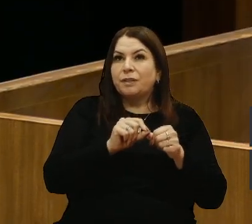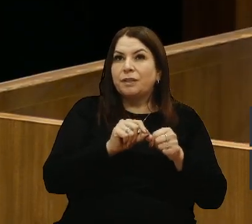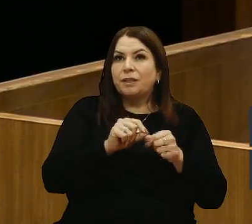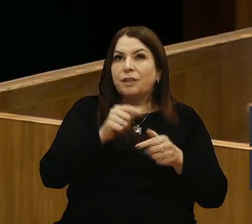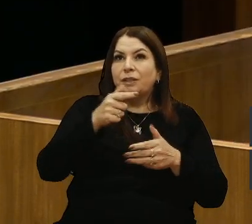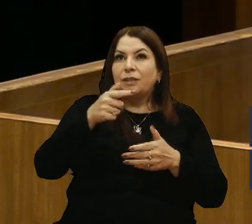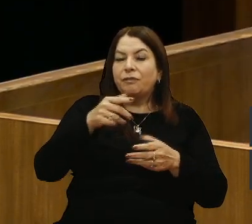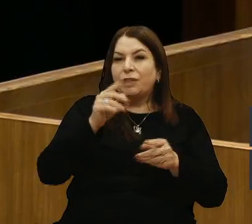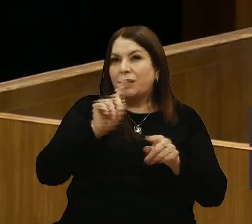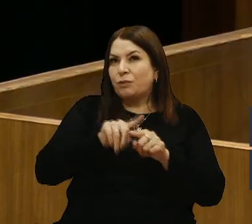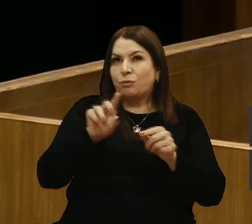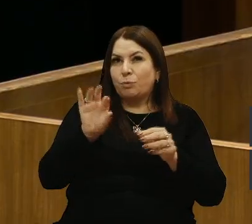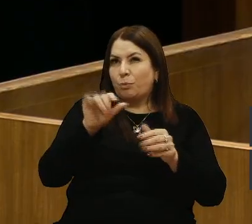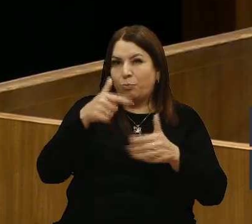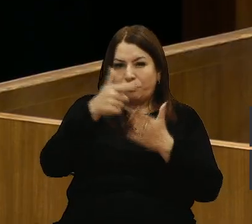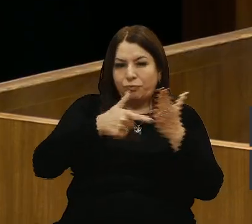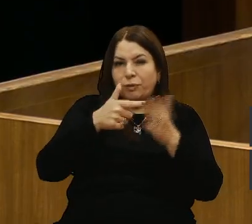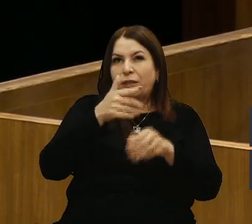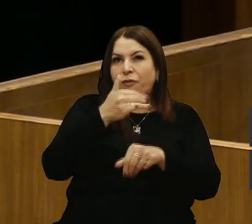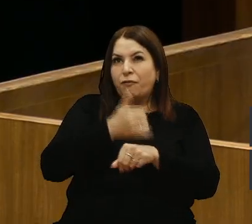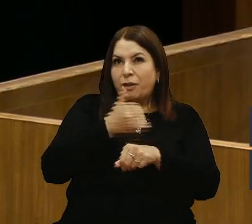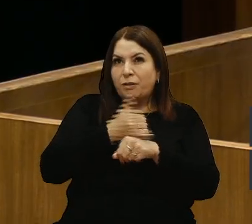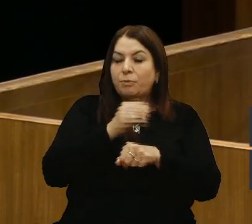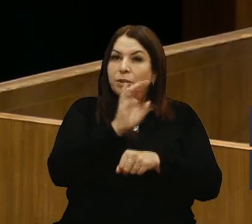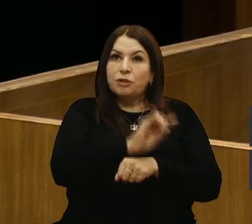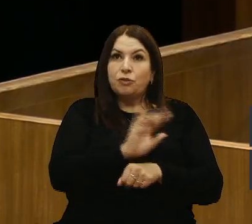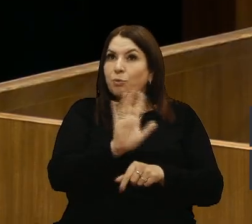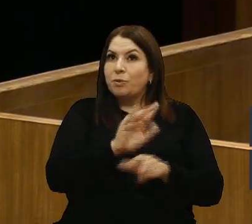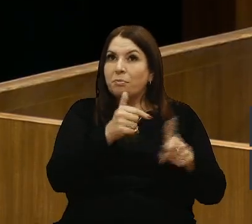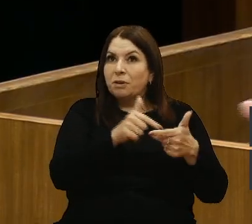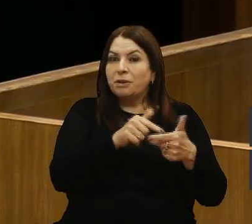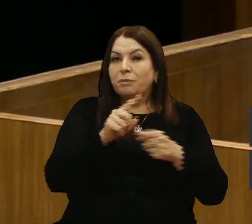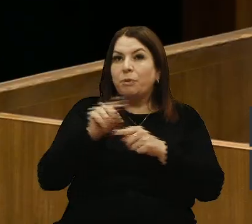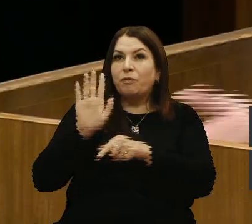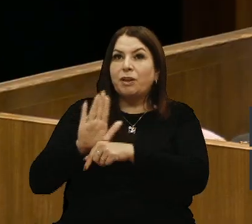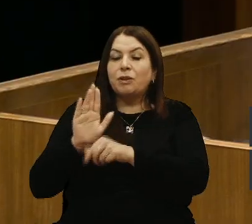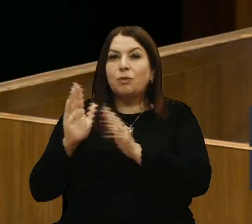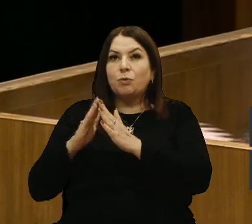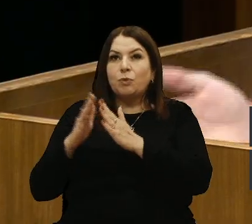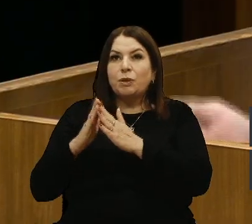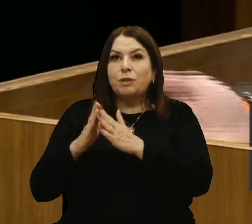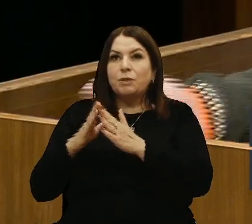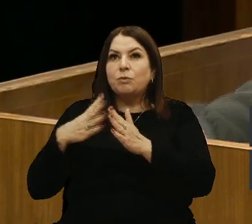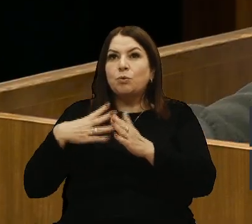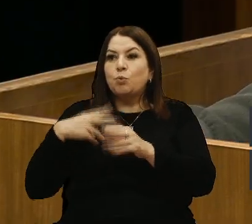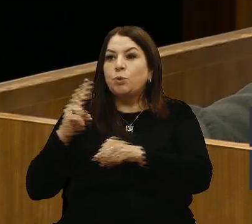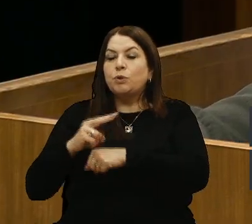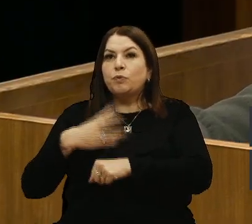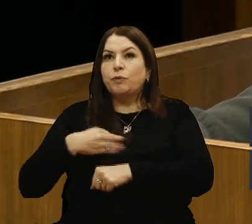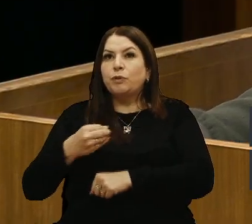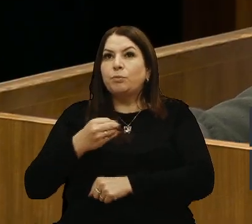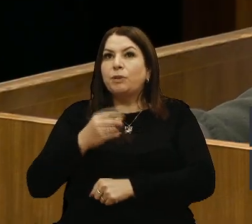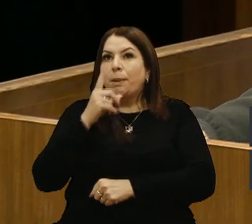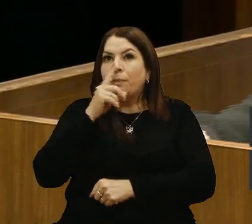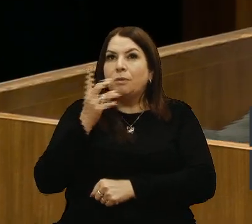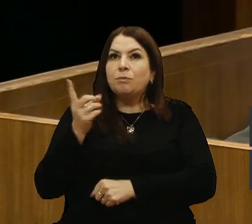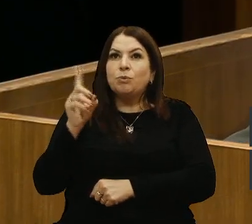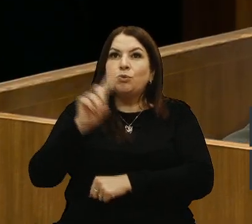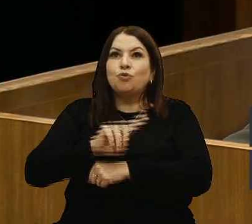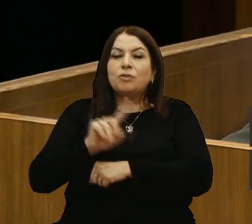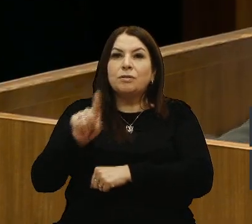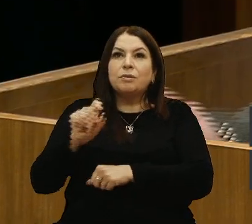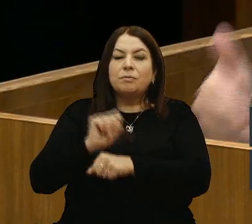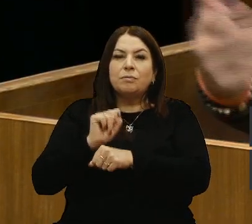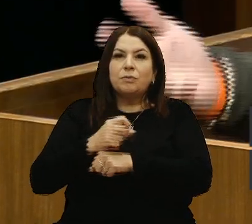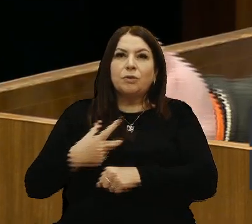funileiro, estava tendo problema de fazer aquele portão porque ele teve que deixar de trabalhar para ficar em casa com o outro filho, porque a mãe está há vários dias lá esperando